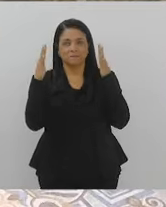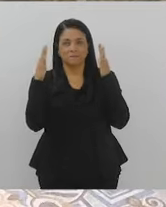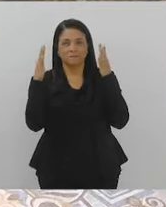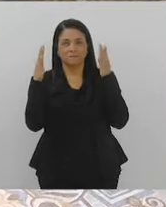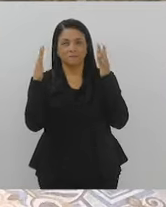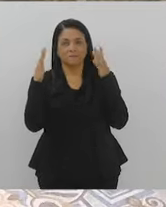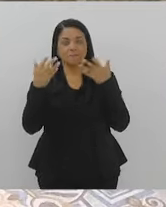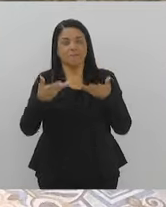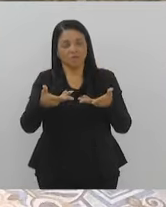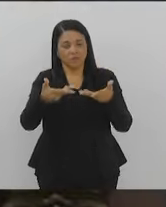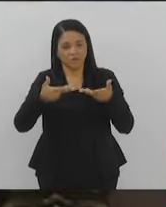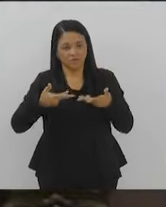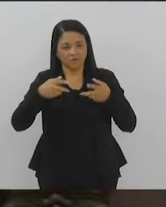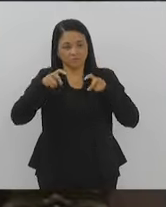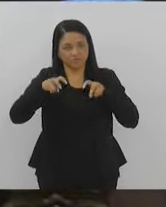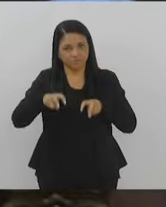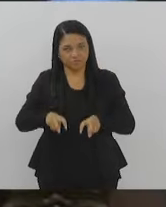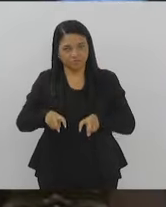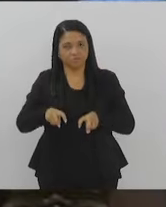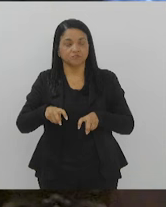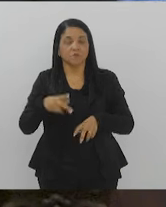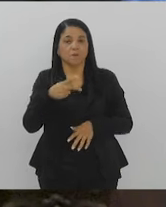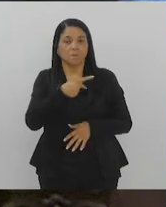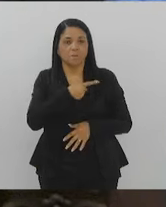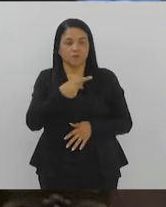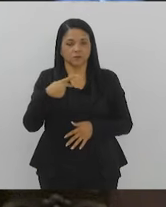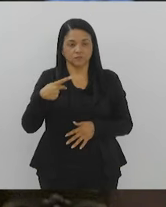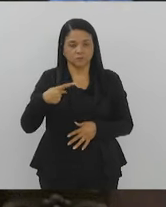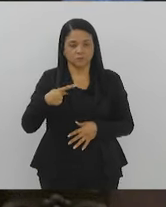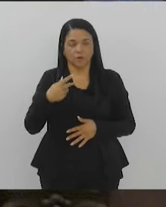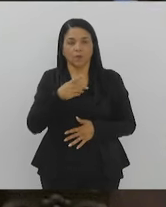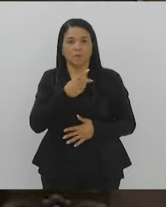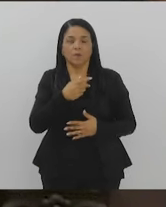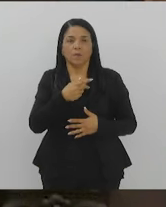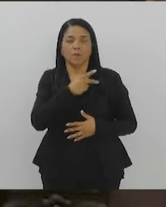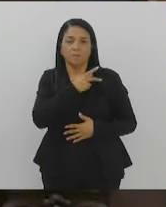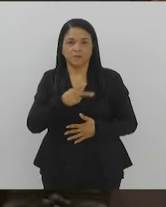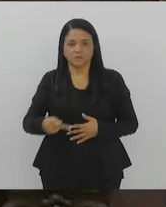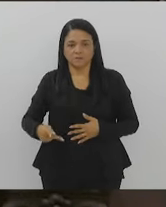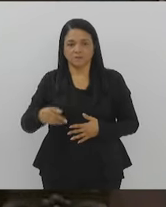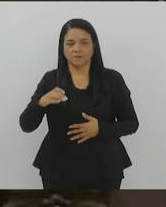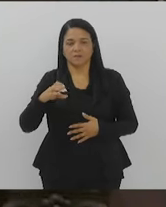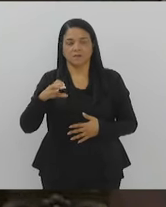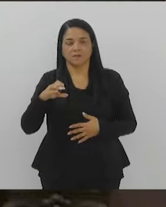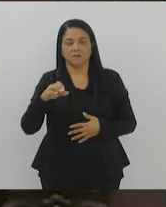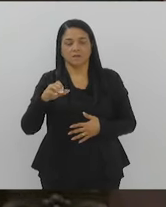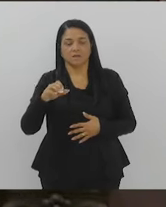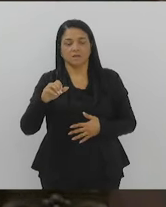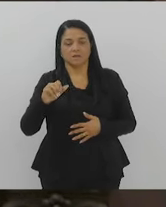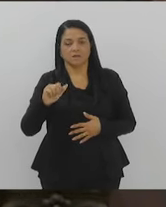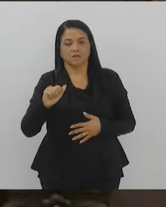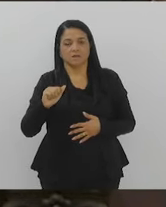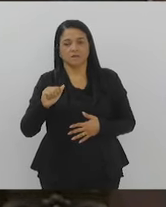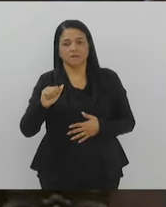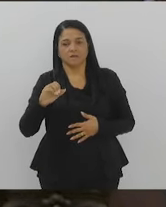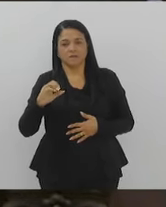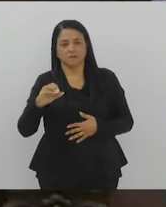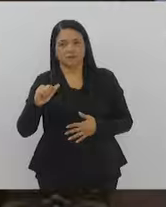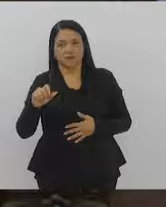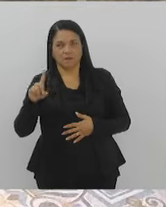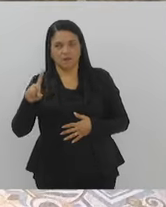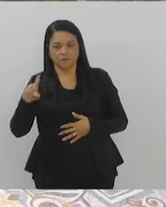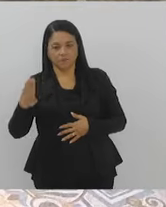Convido para compor a mesa o nosso pastor, presidente da SEADER, Flávio Marinho.